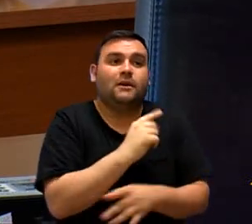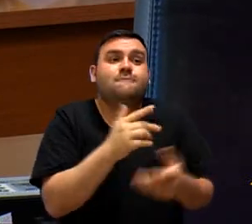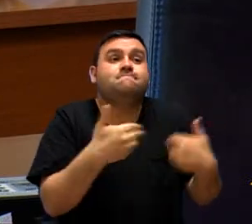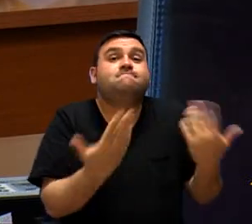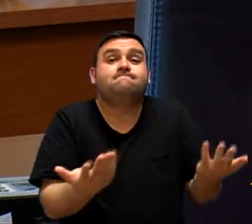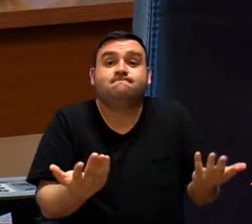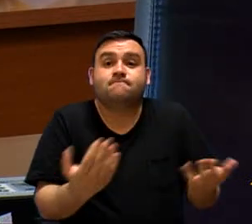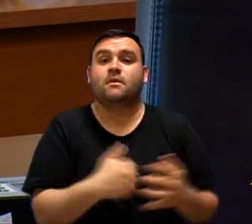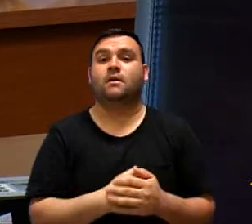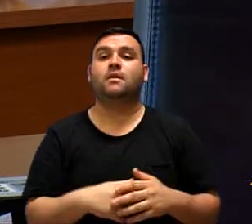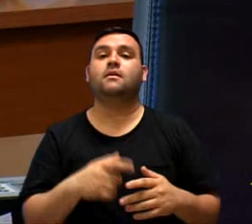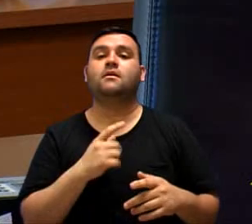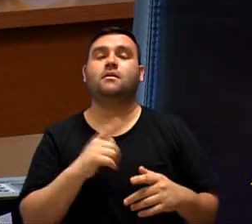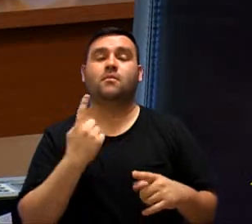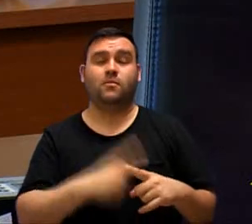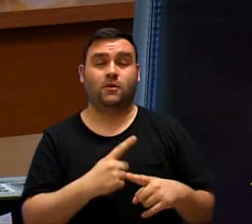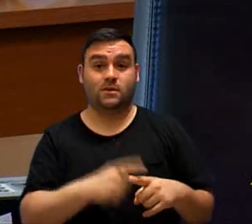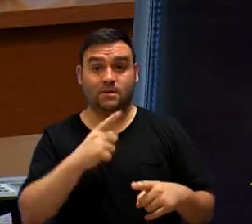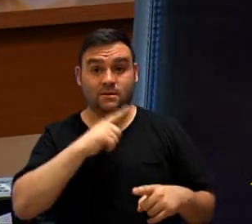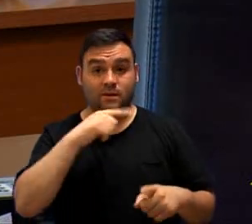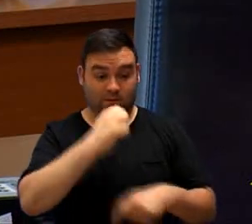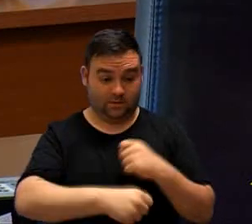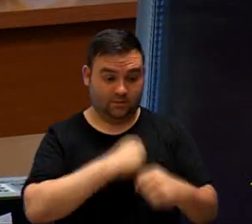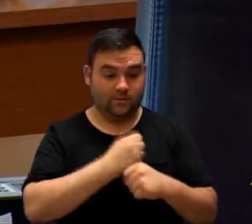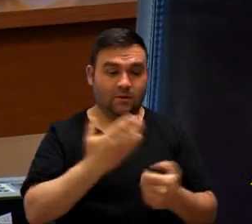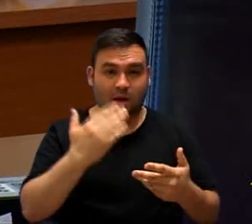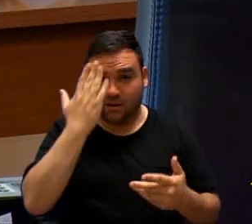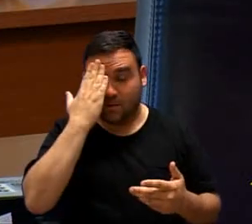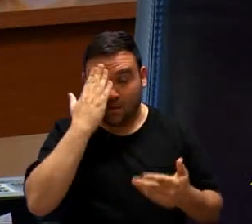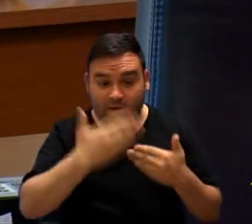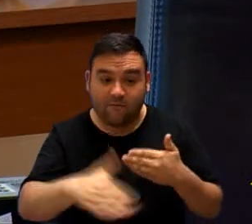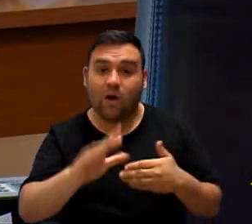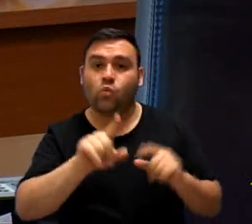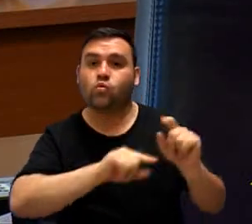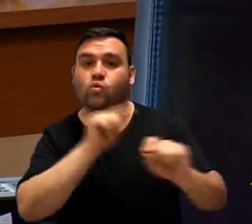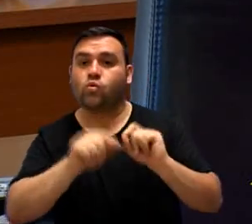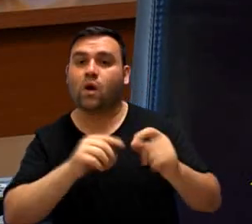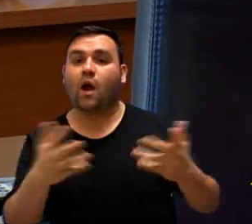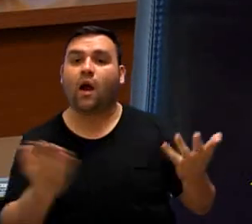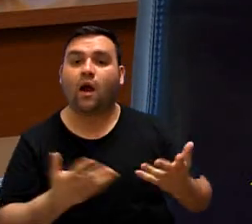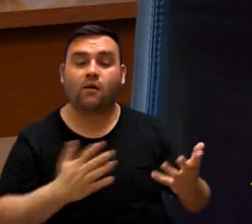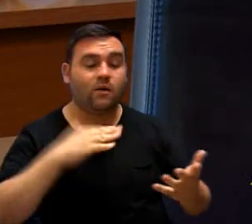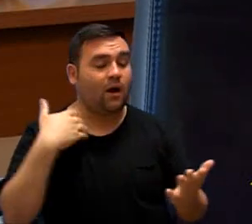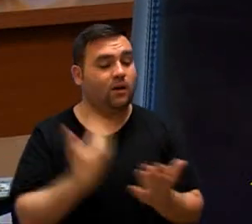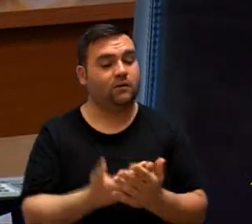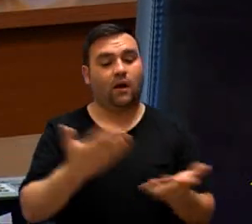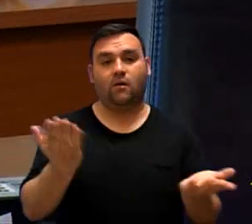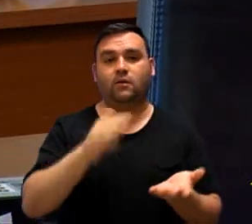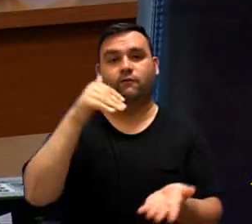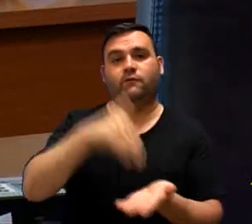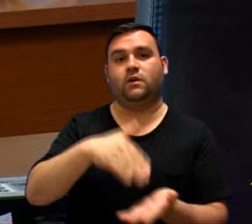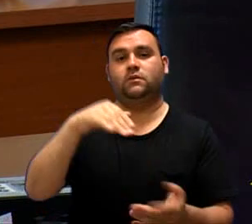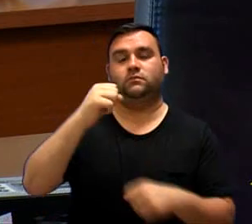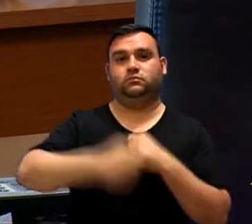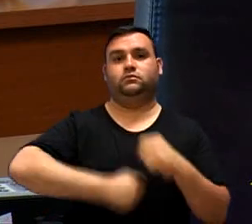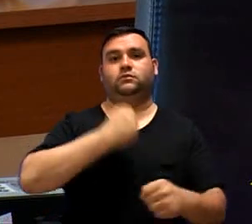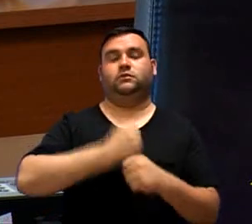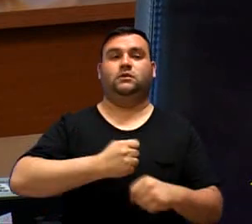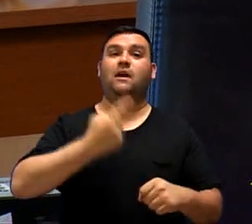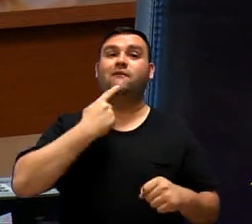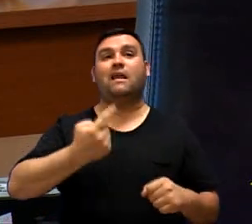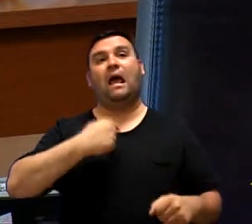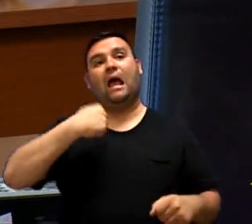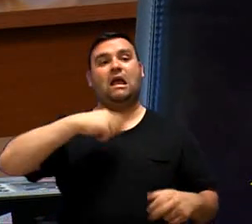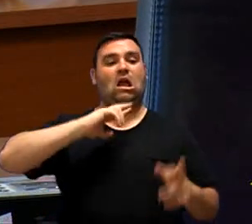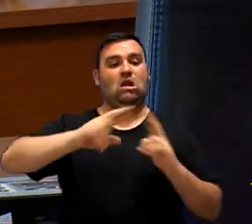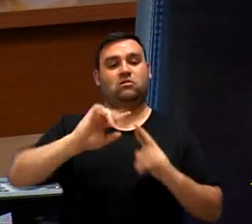falasse, porque fez a previsão para o ano que vem, eu quero saber o que vai acontecer agora até o final desse ano. E não diga que